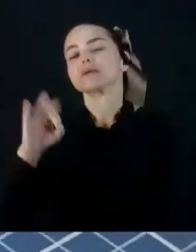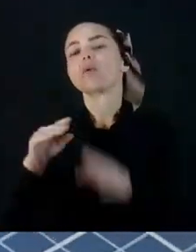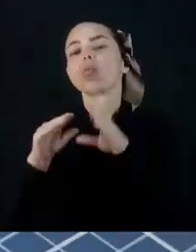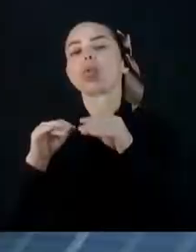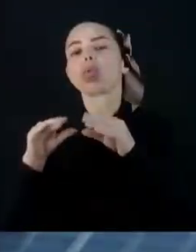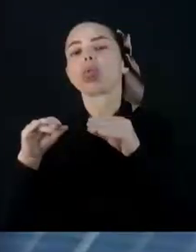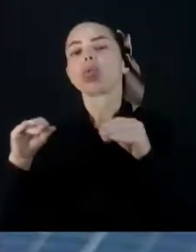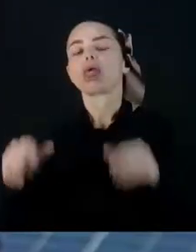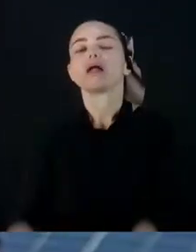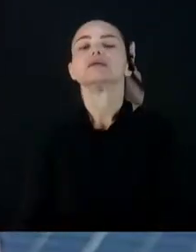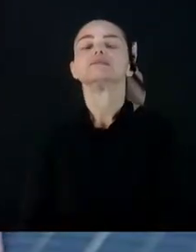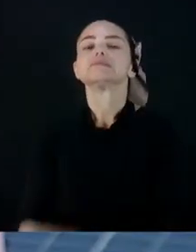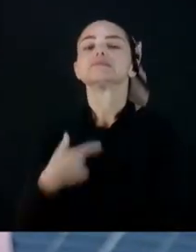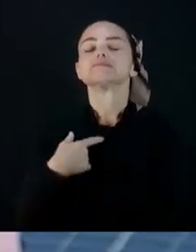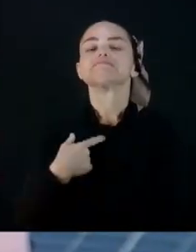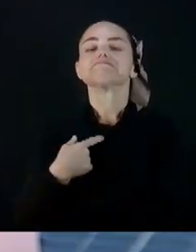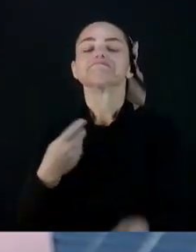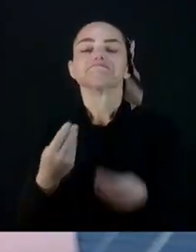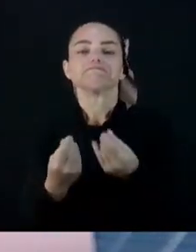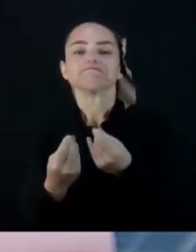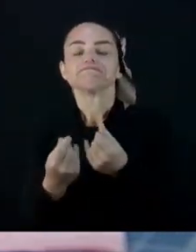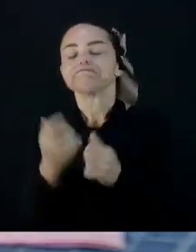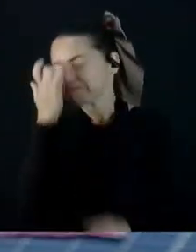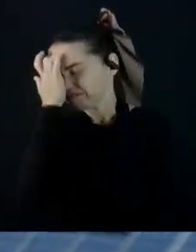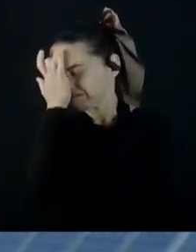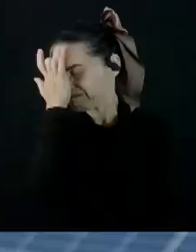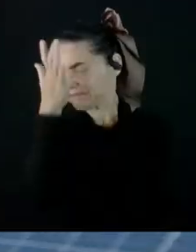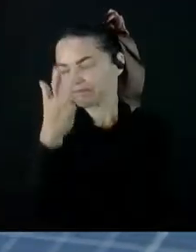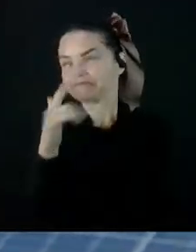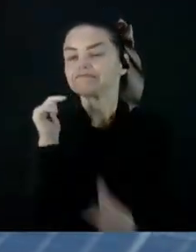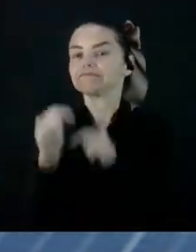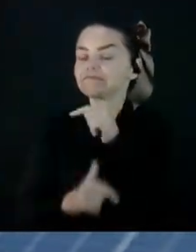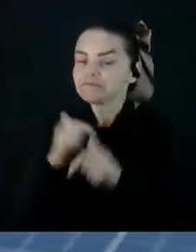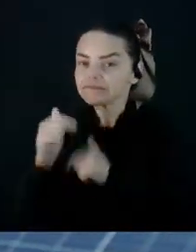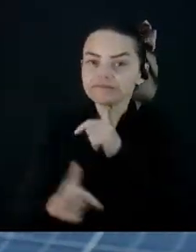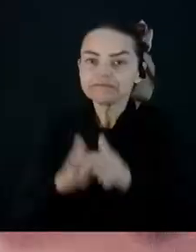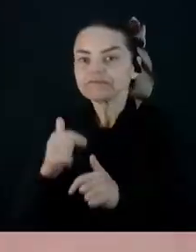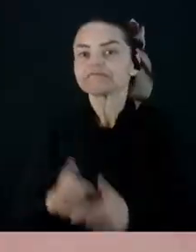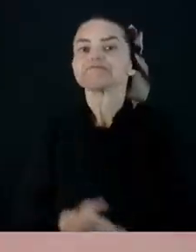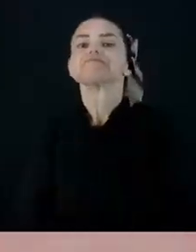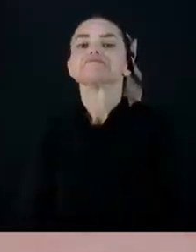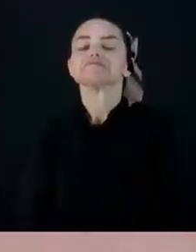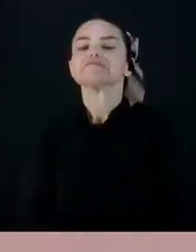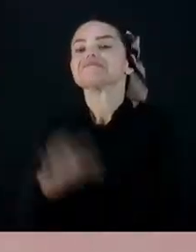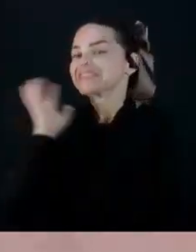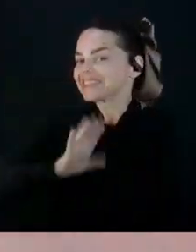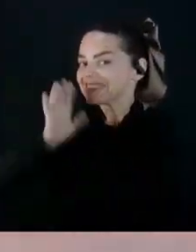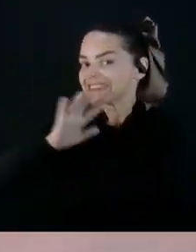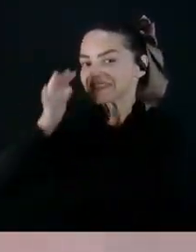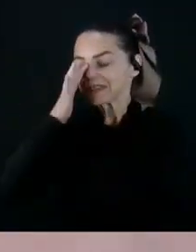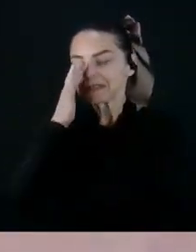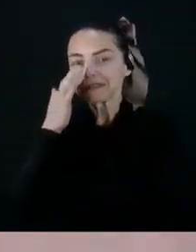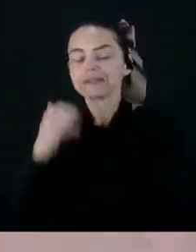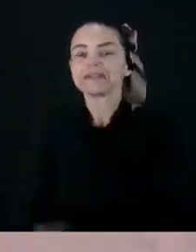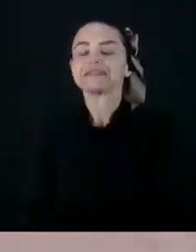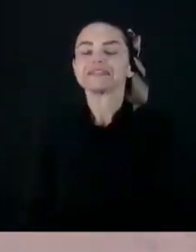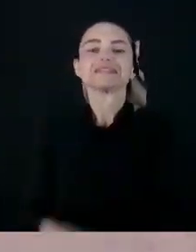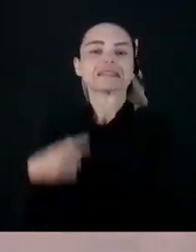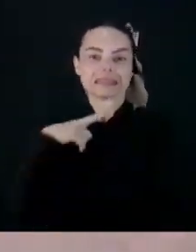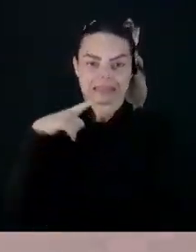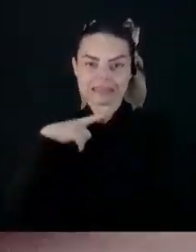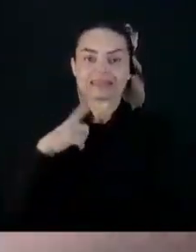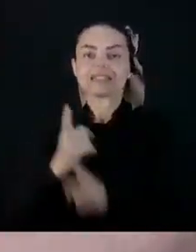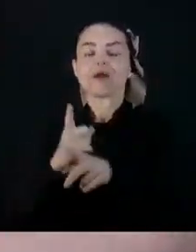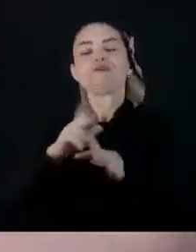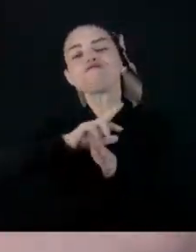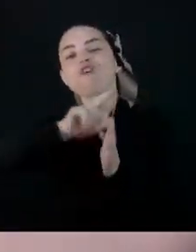é um tecido fácil de trabalhar, né? E é legal do tricoline, gente, que a gente encontra muitas estampas.